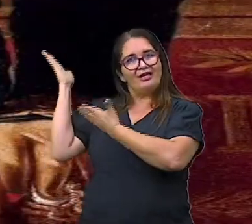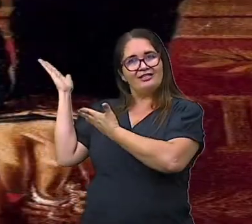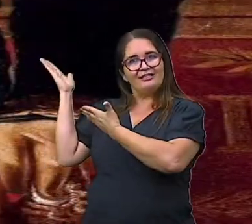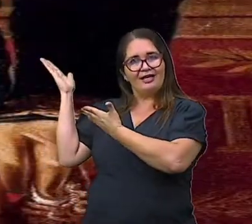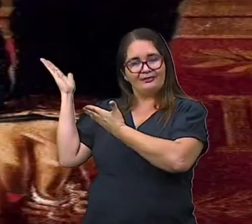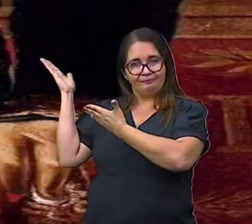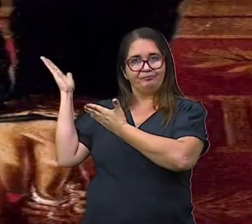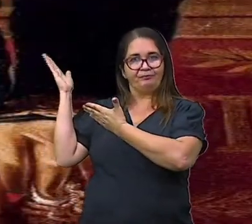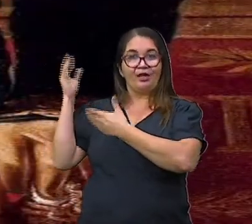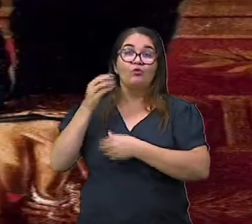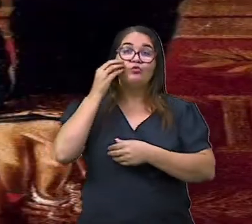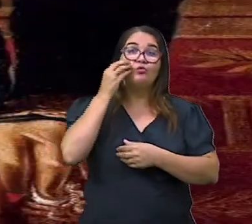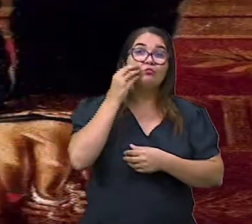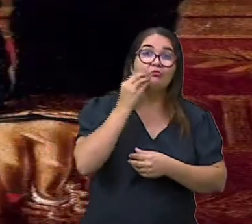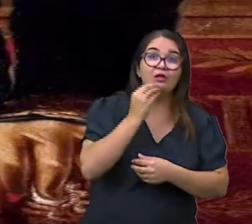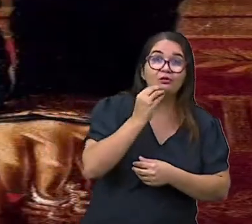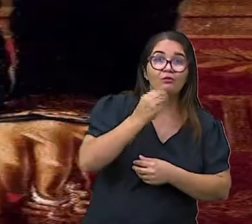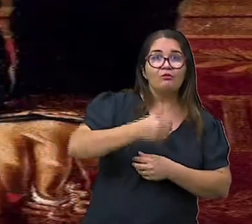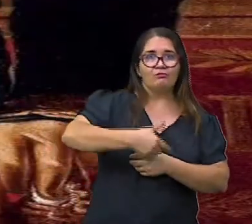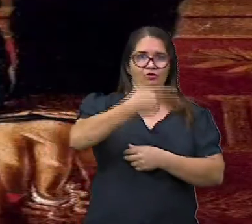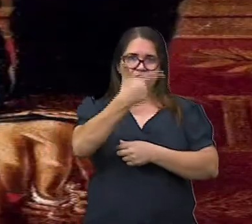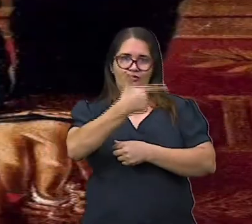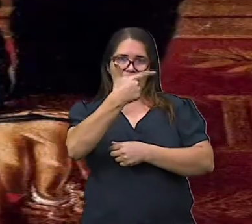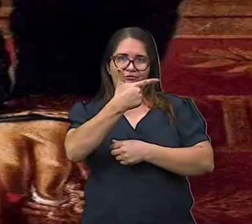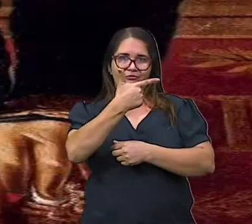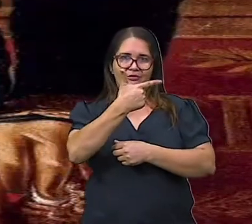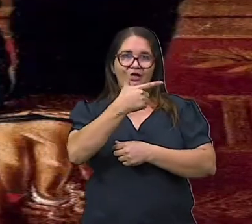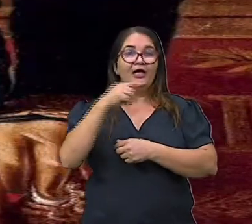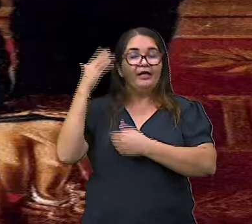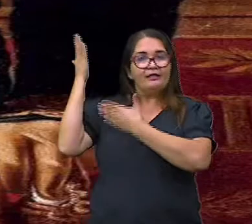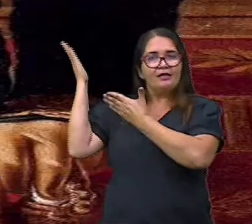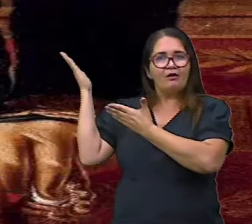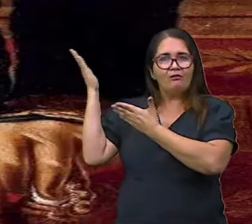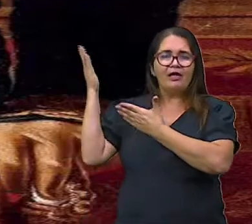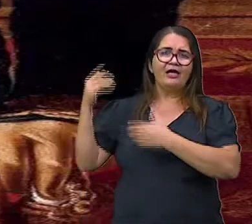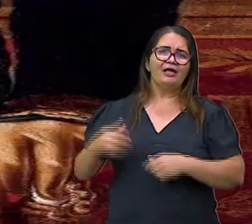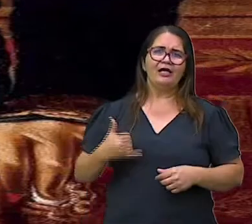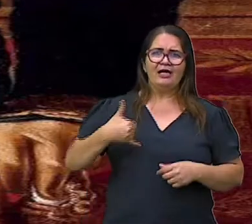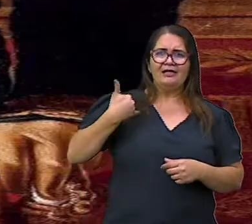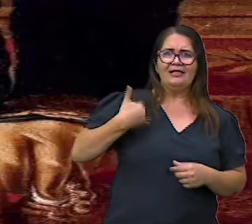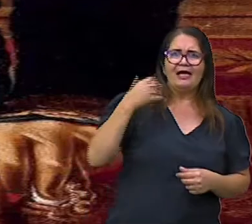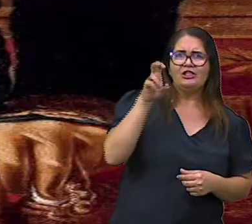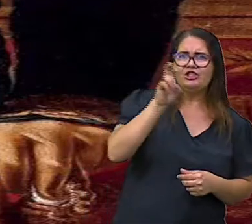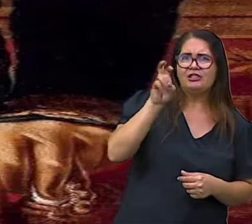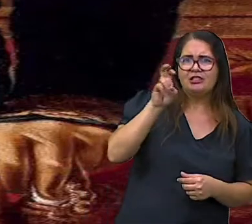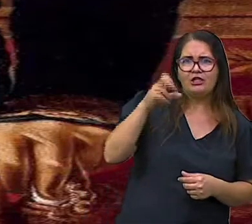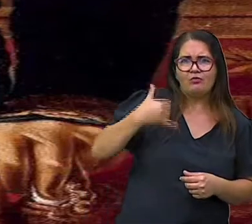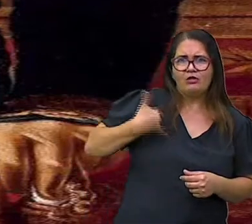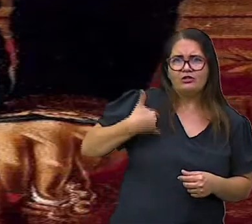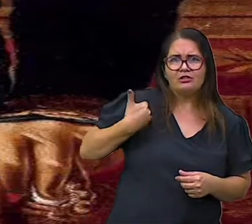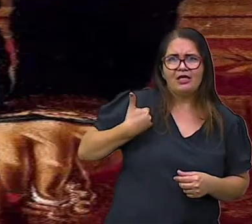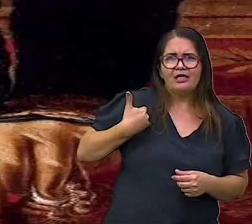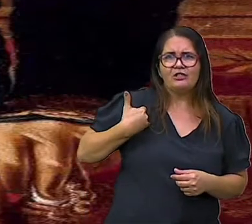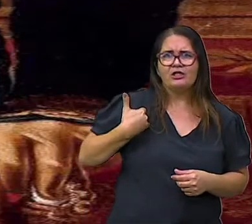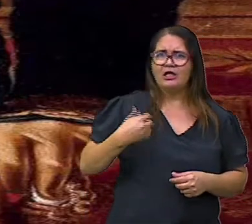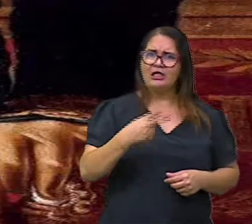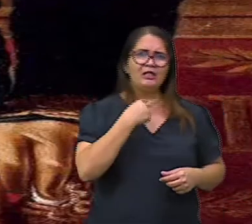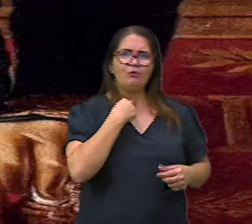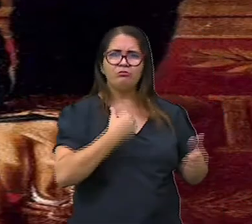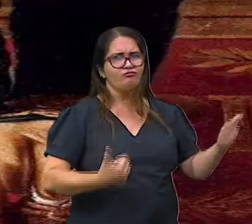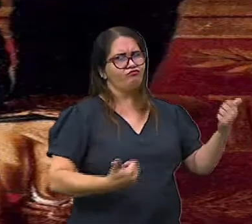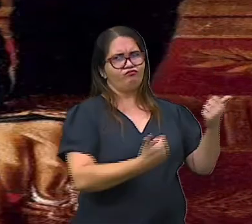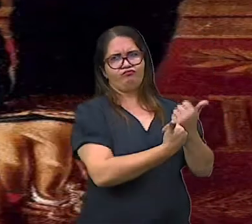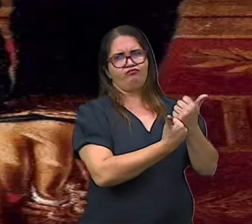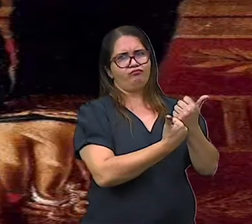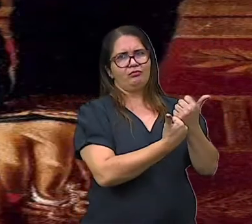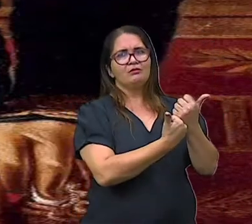tinha idade para assumir o Brasil. Assim, as funções políticas, né? Assim iniciou-se um período de